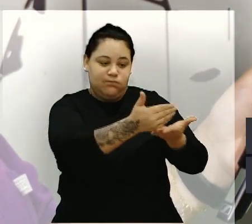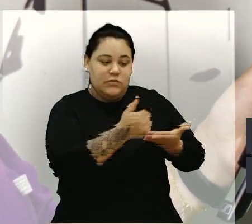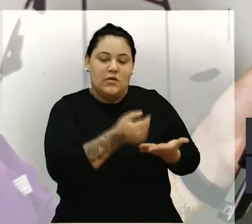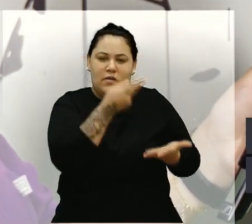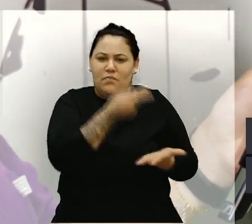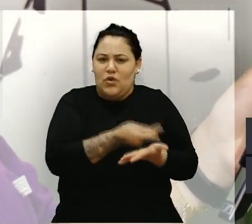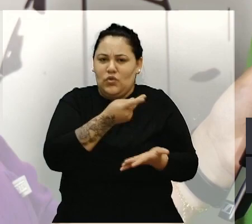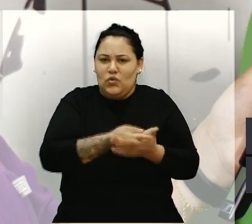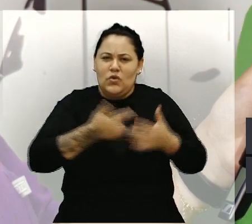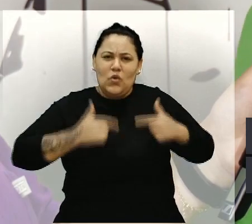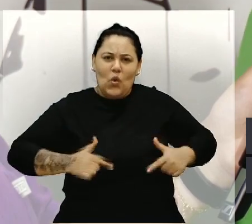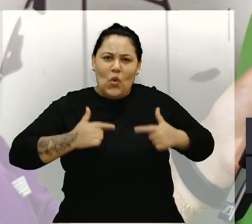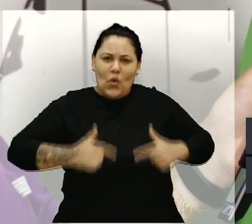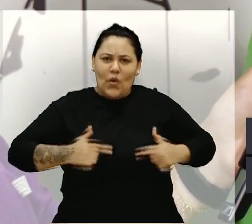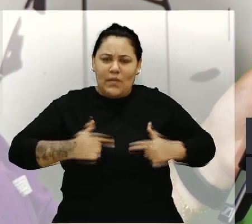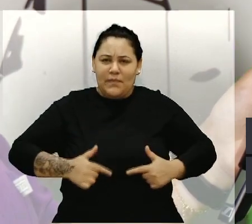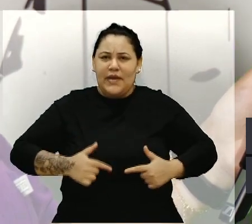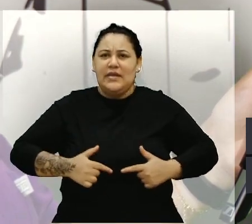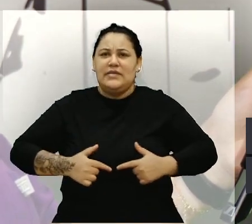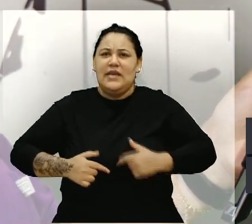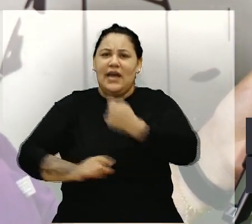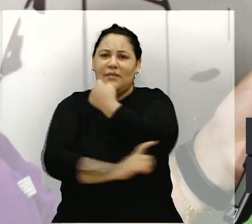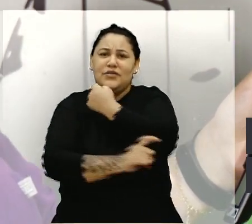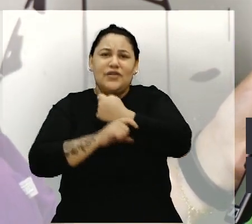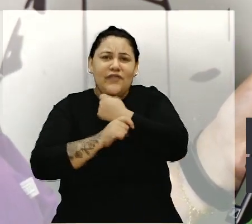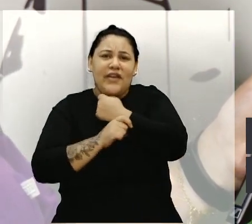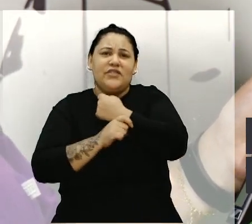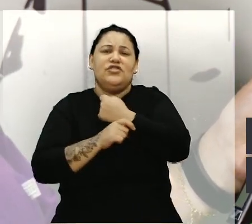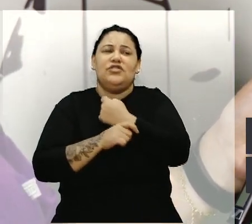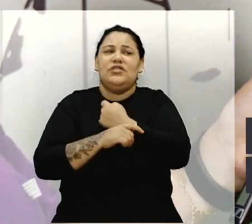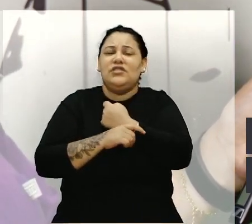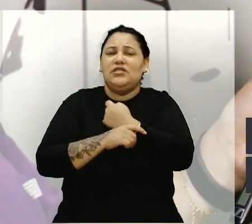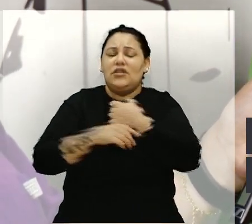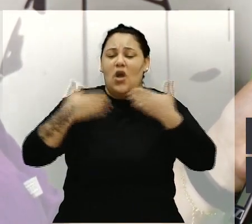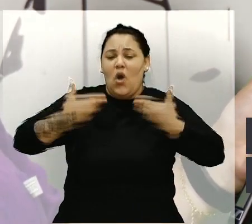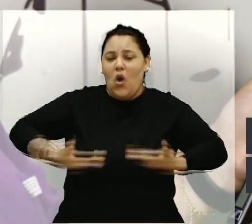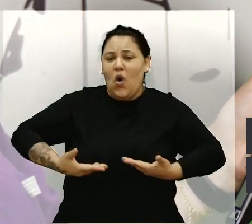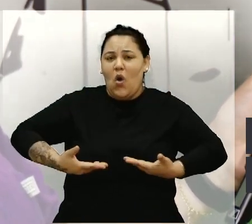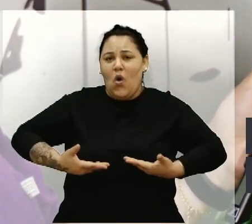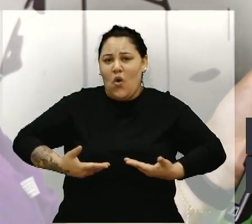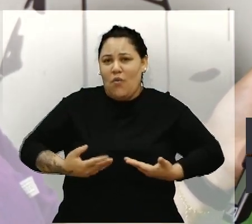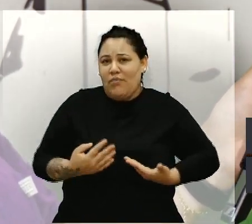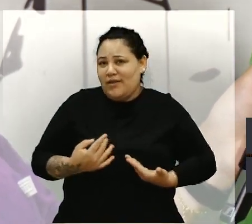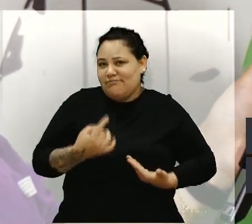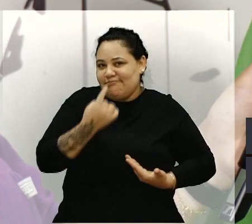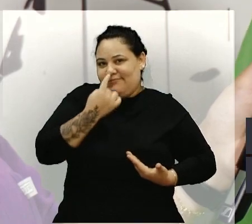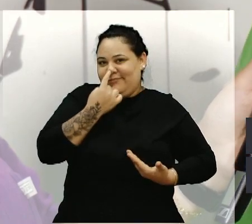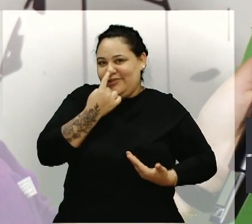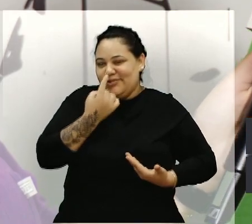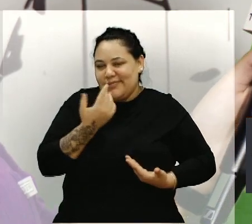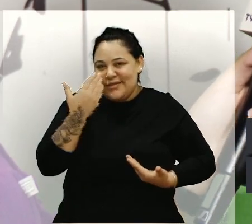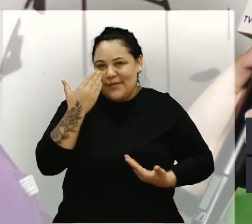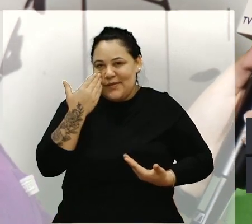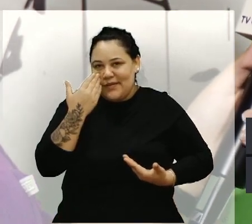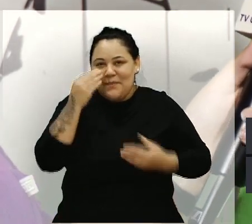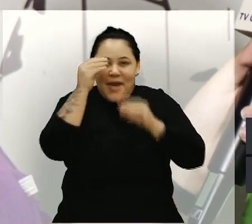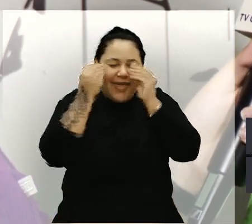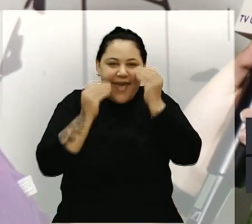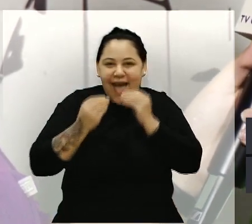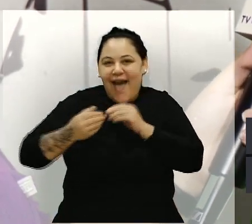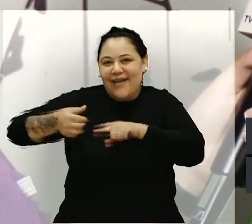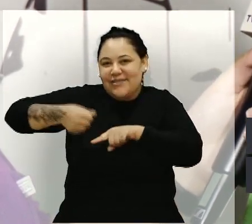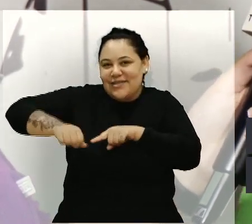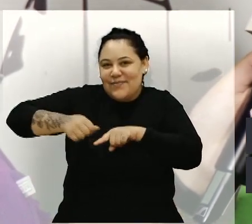de higiene, absorventes, roupas íntimas, roupas, maquiagens, esmalte, questões